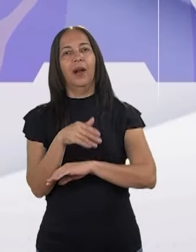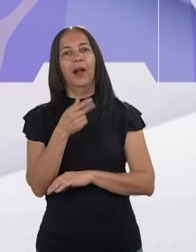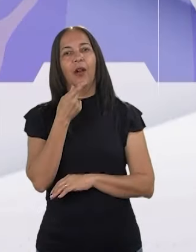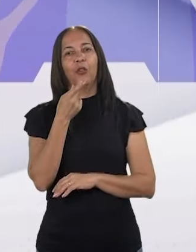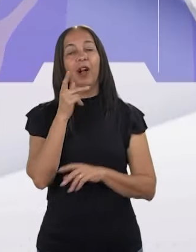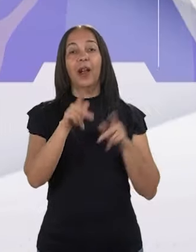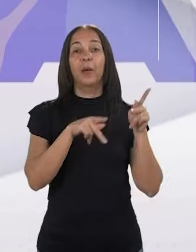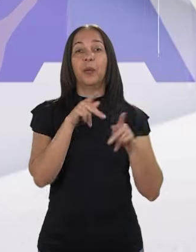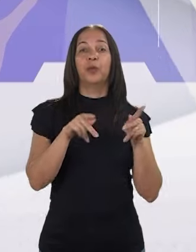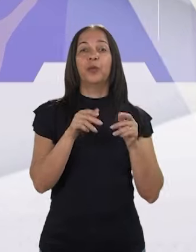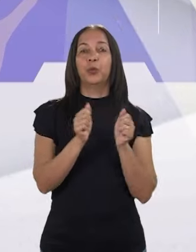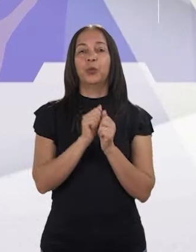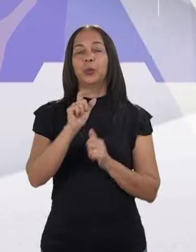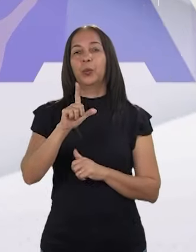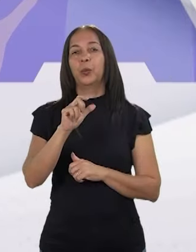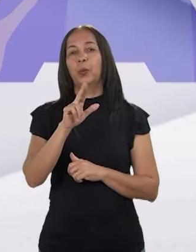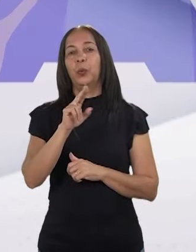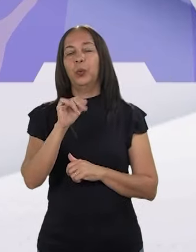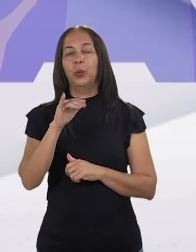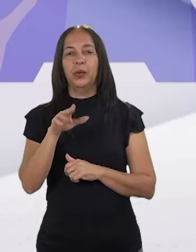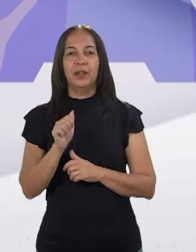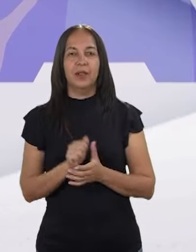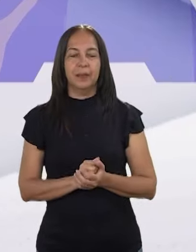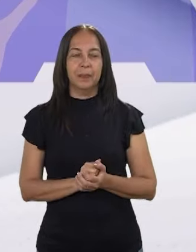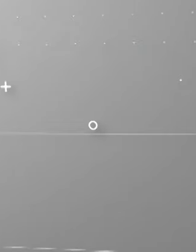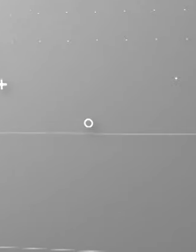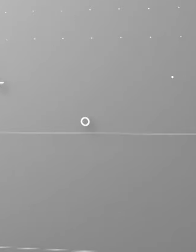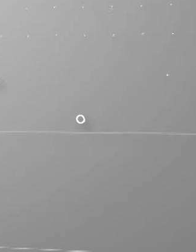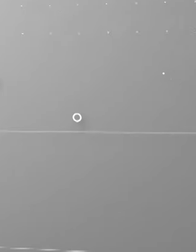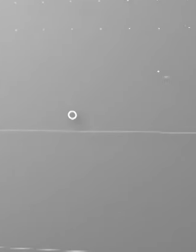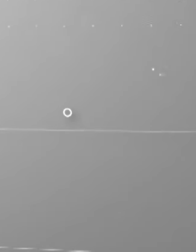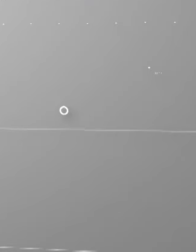ruas é hora do quadro Fala povo com luí